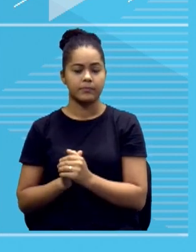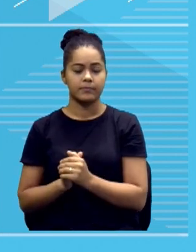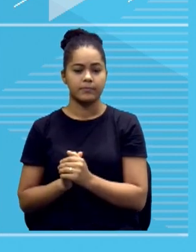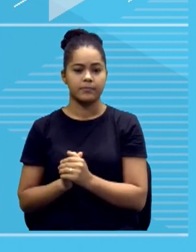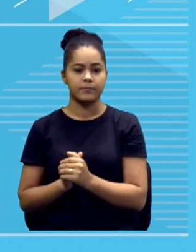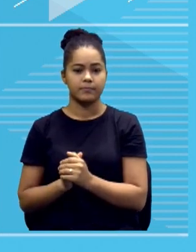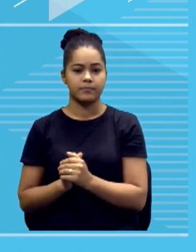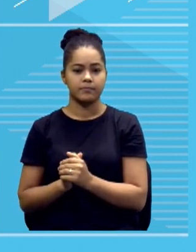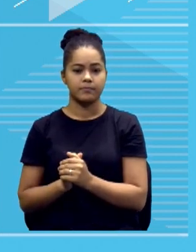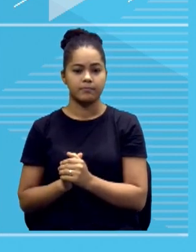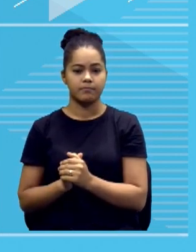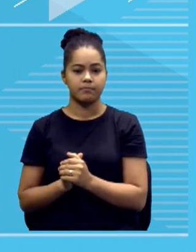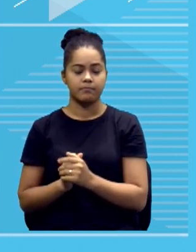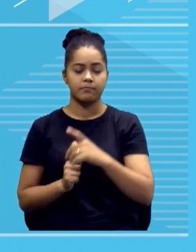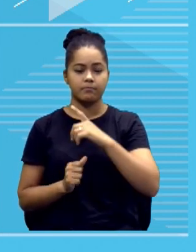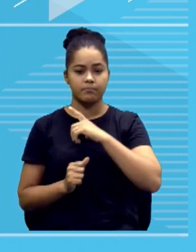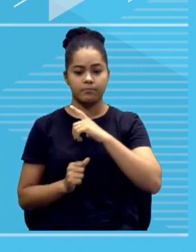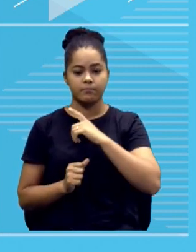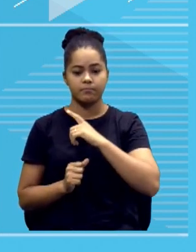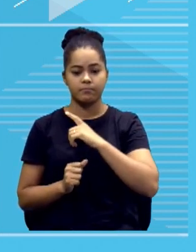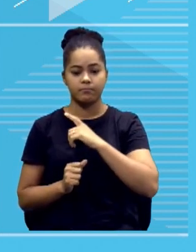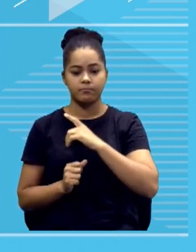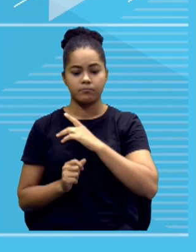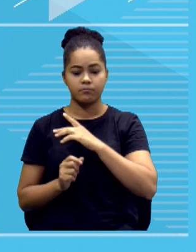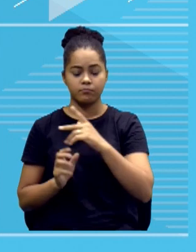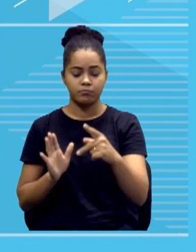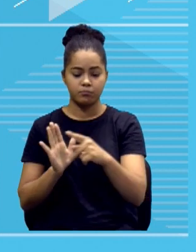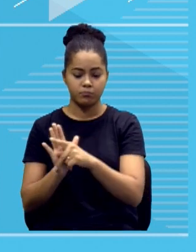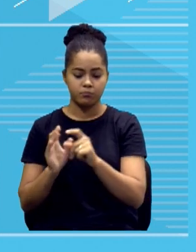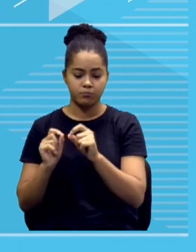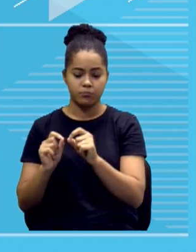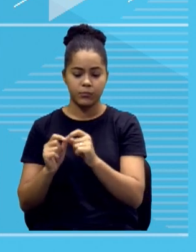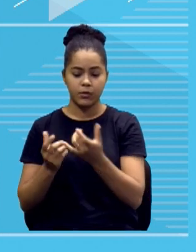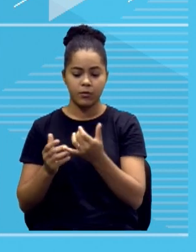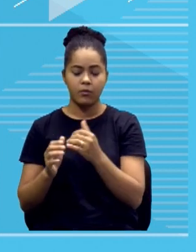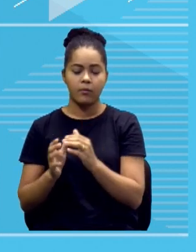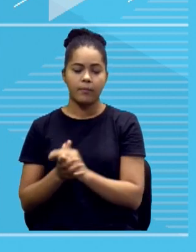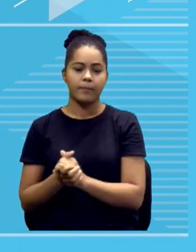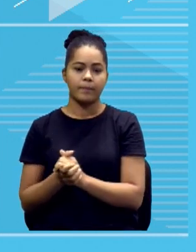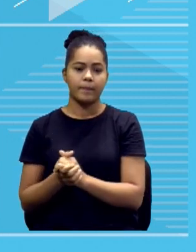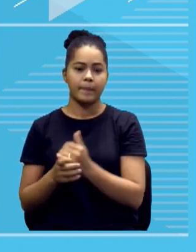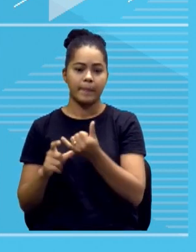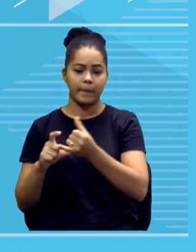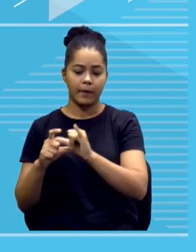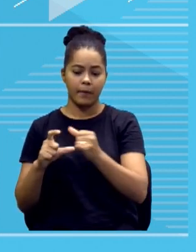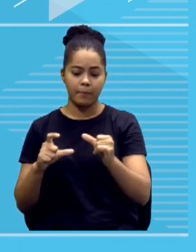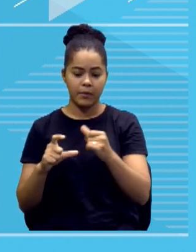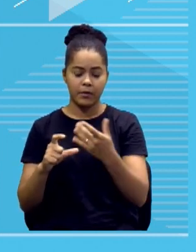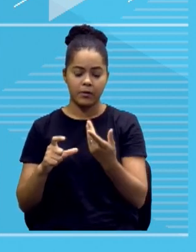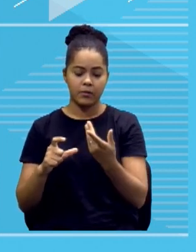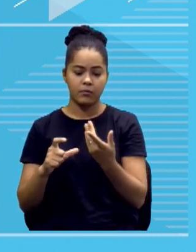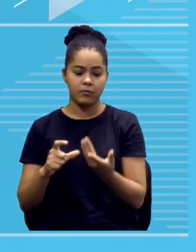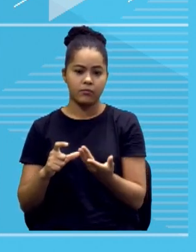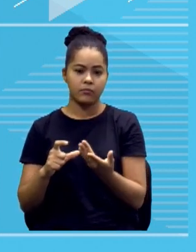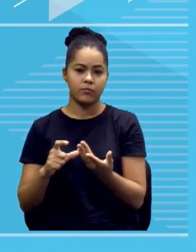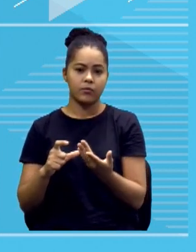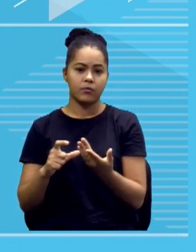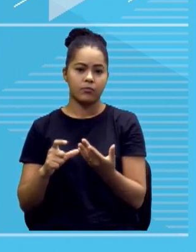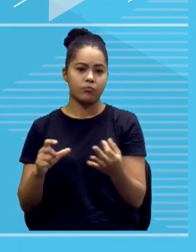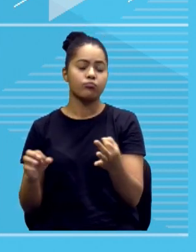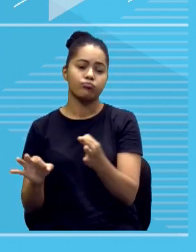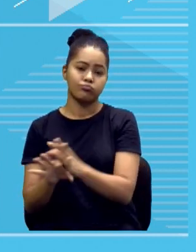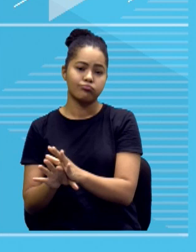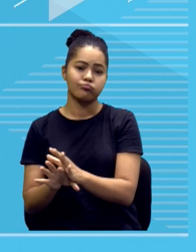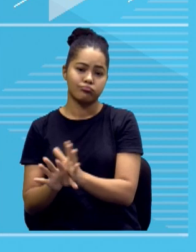acontece em apenas uma direção. Então, a pilha ela é finita. Ela descarrega e não carrega mais, tá